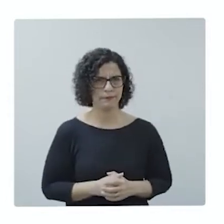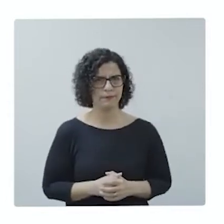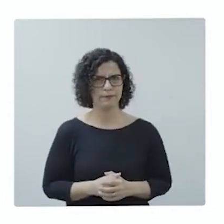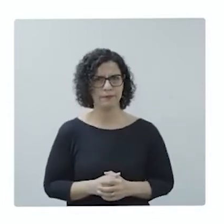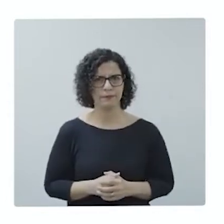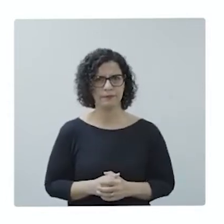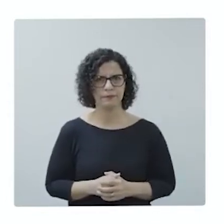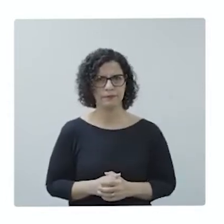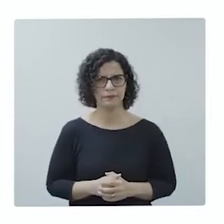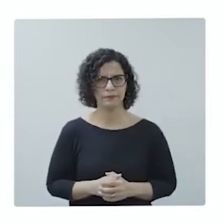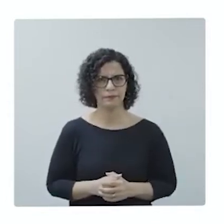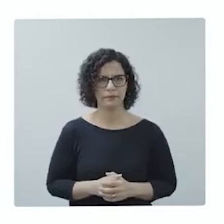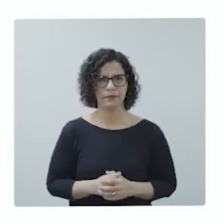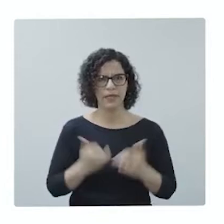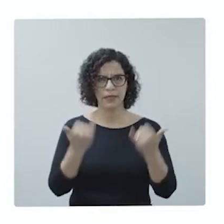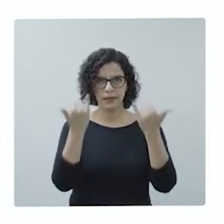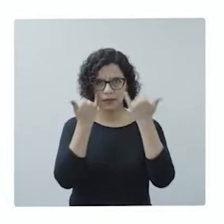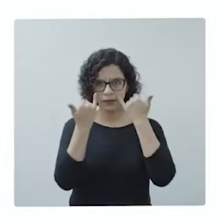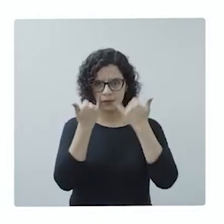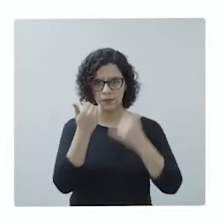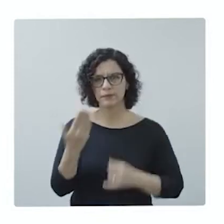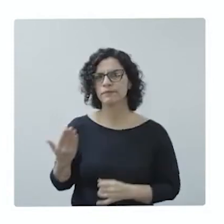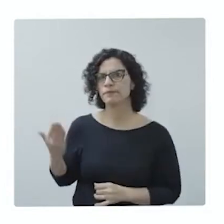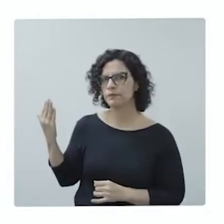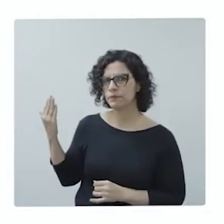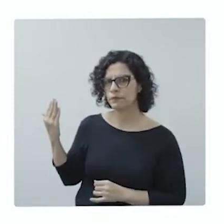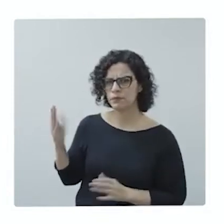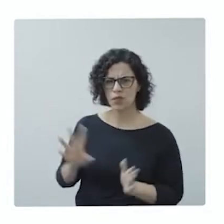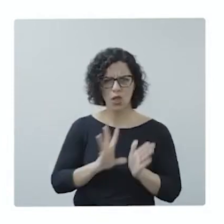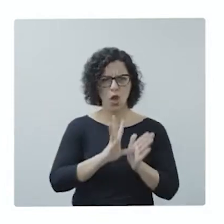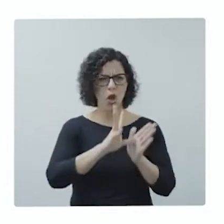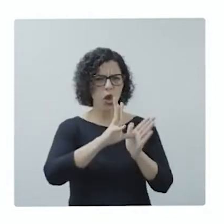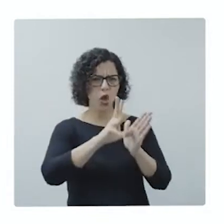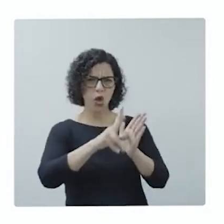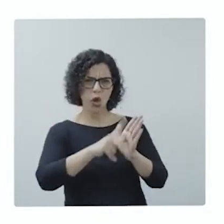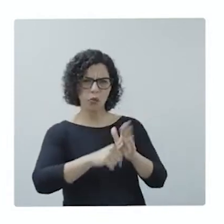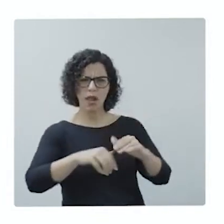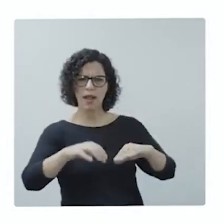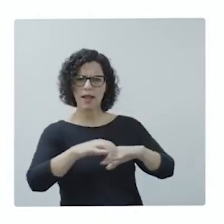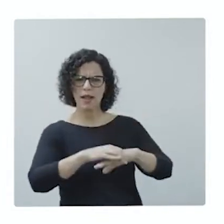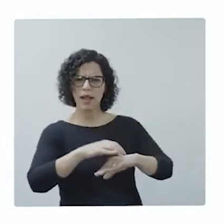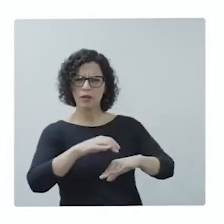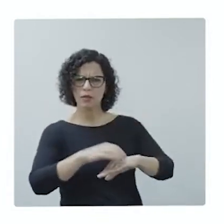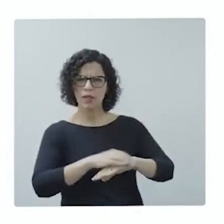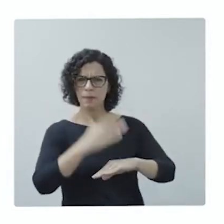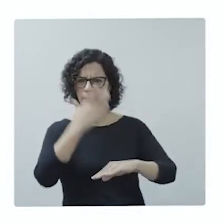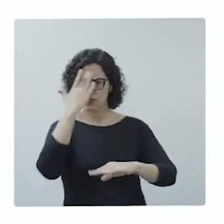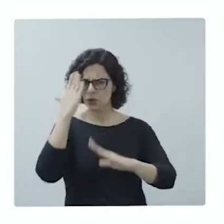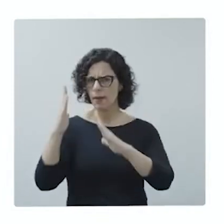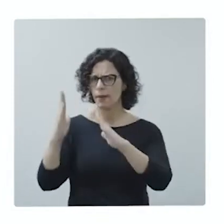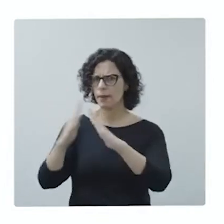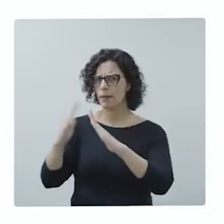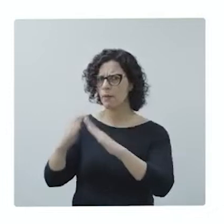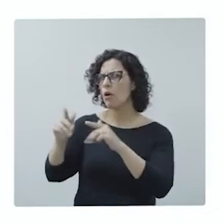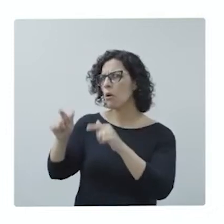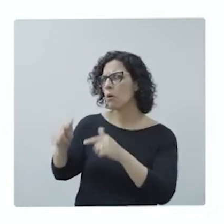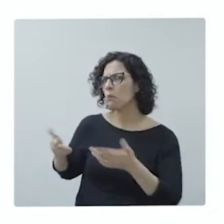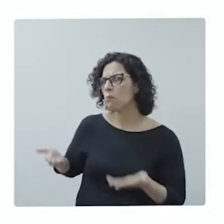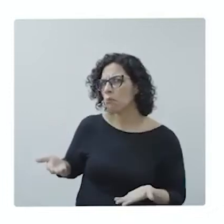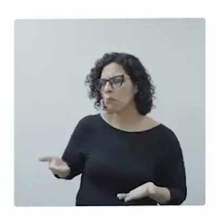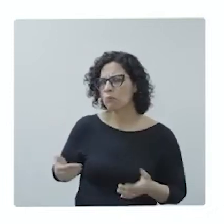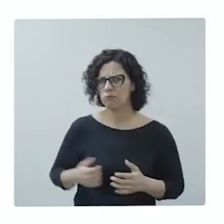do tema dessa notícia. Rouba calçados de moradores na...